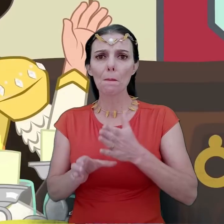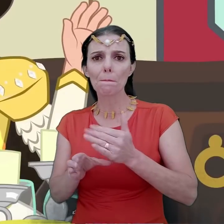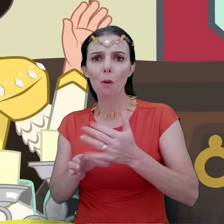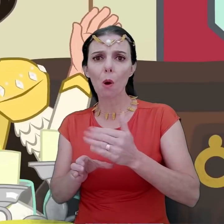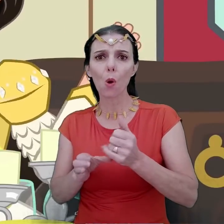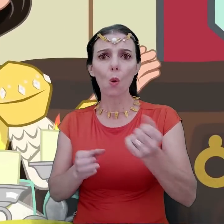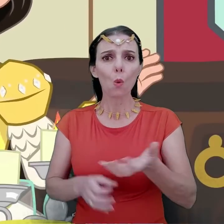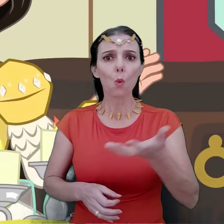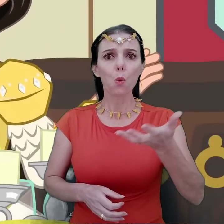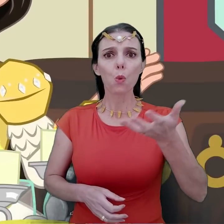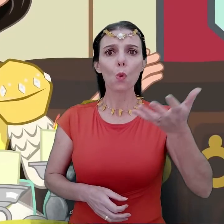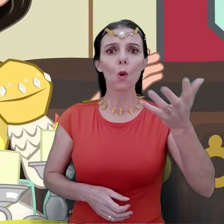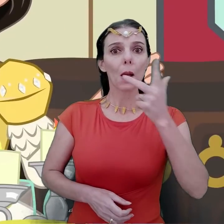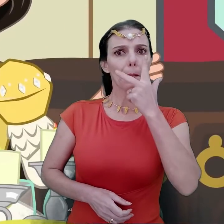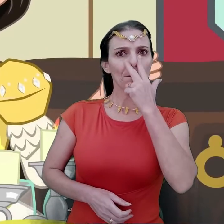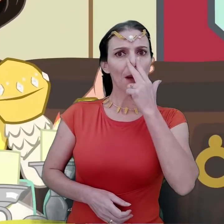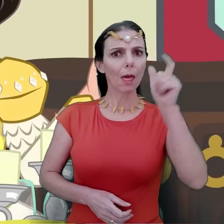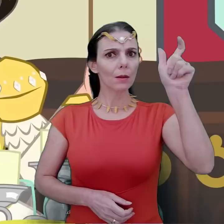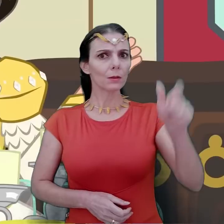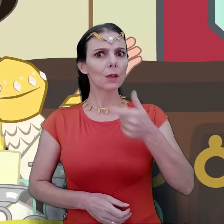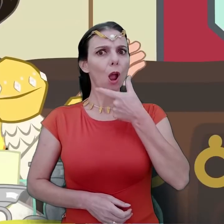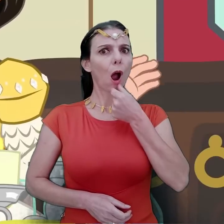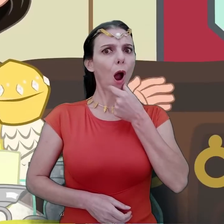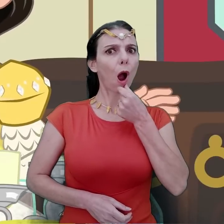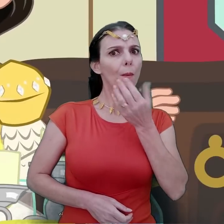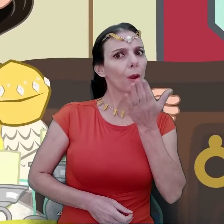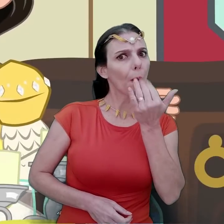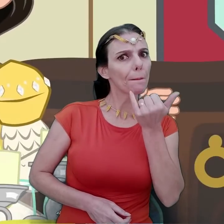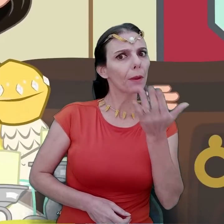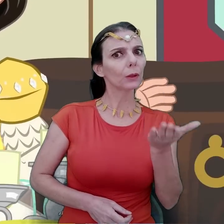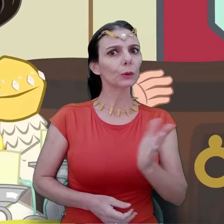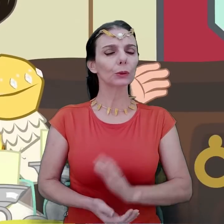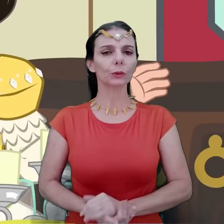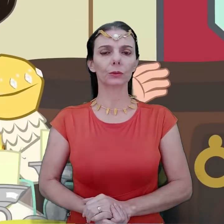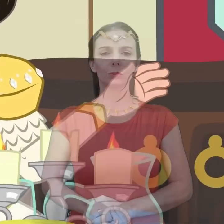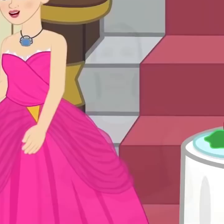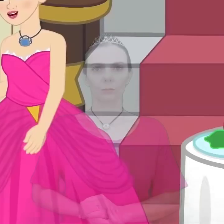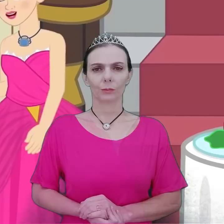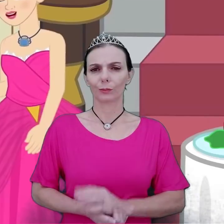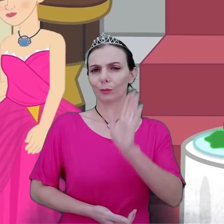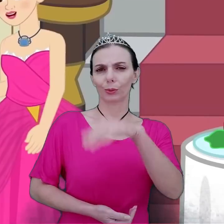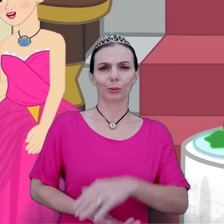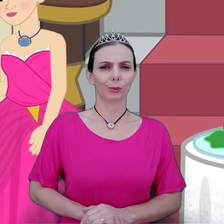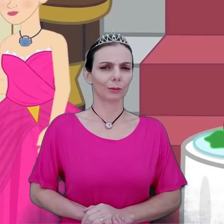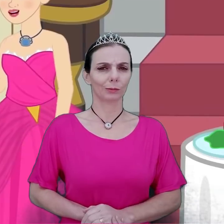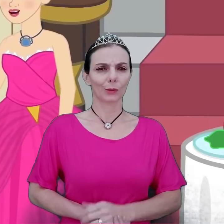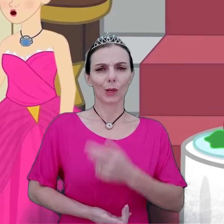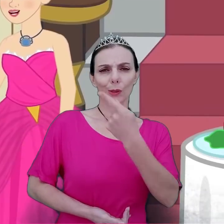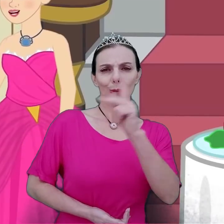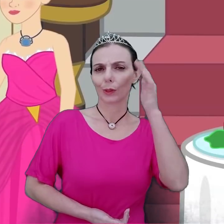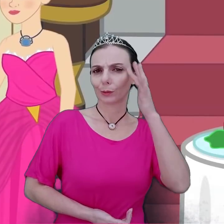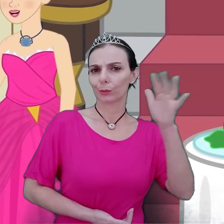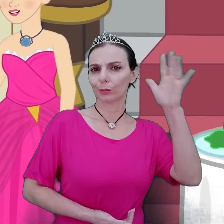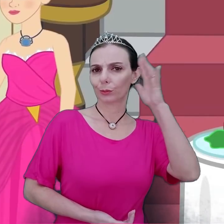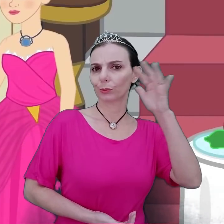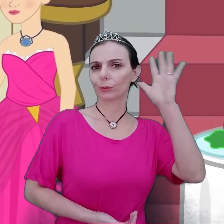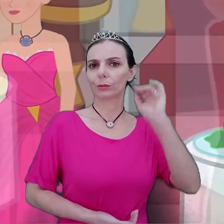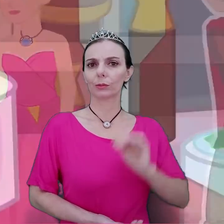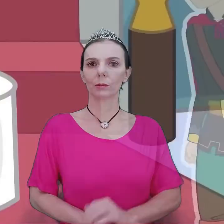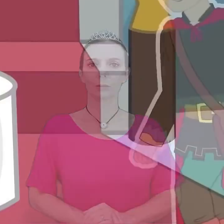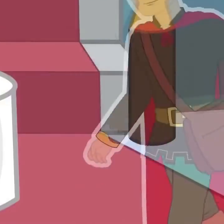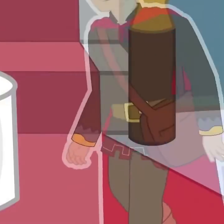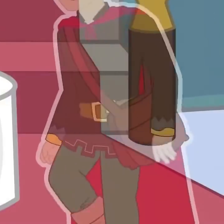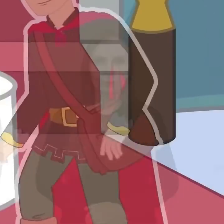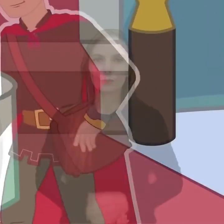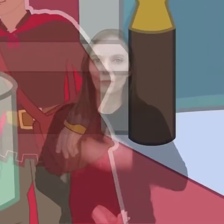bolo está flutuando como se um homem invisível o estivesse comendo. Ah, imagina! Foi sua imaginação.